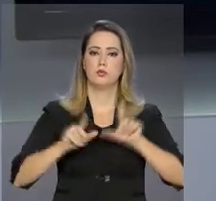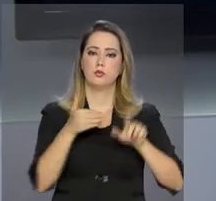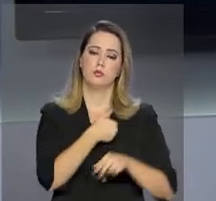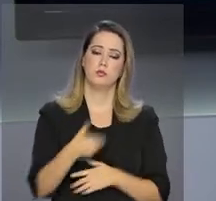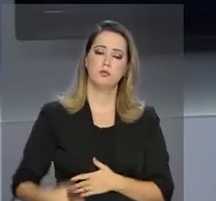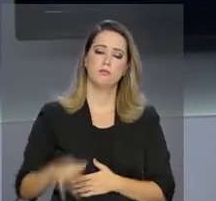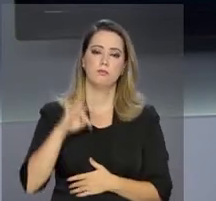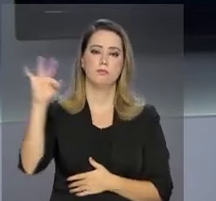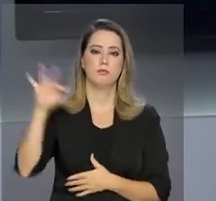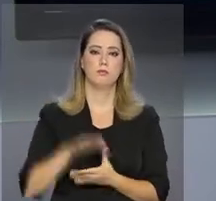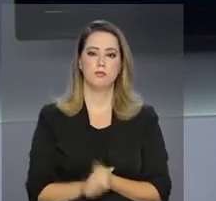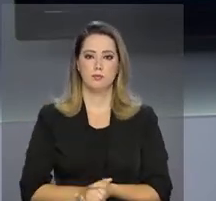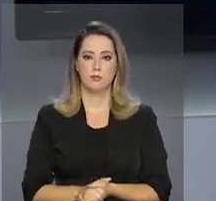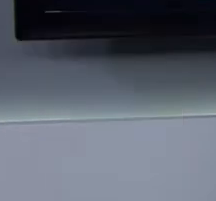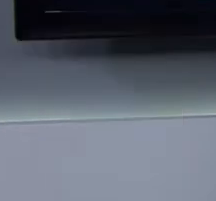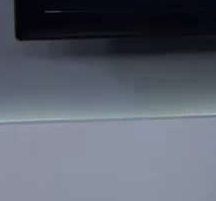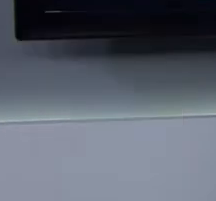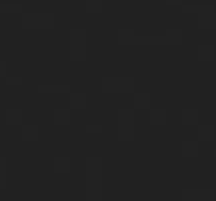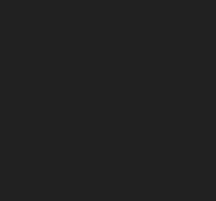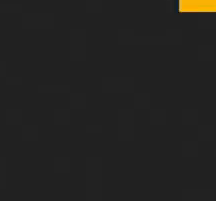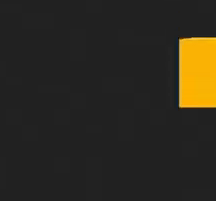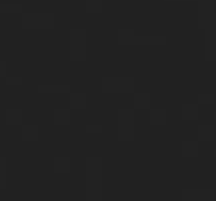nbr a tv do governo federal